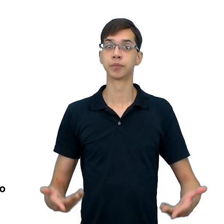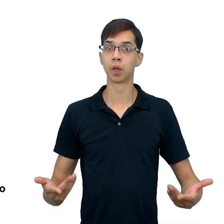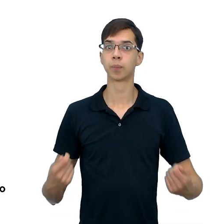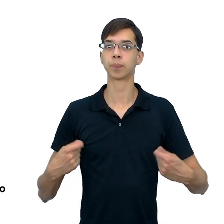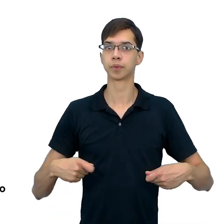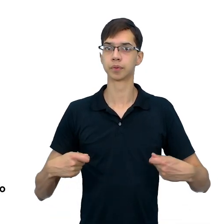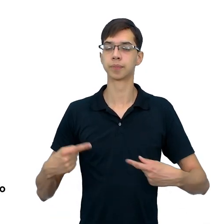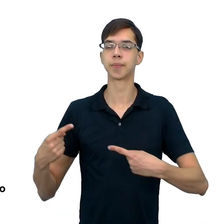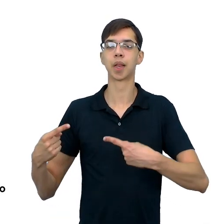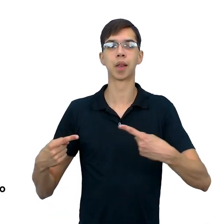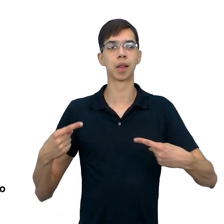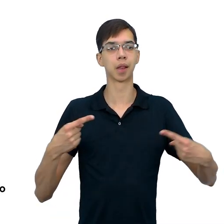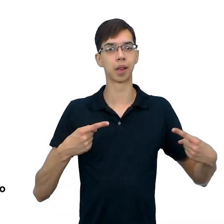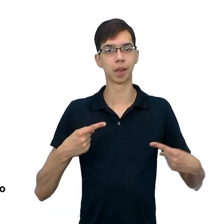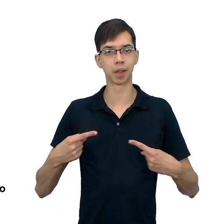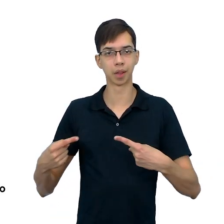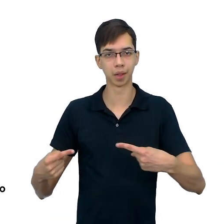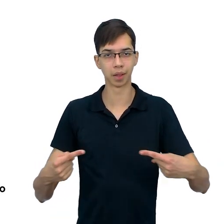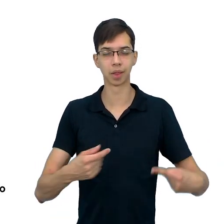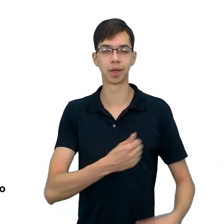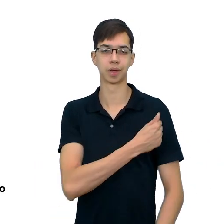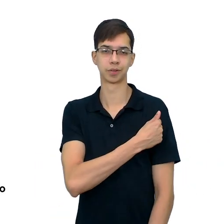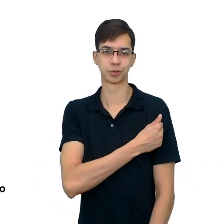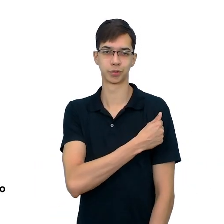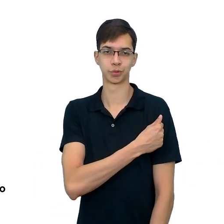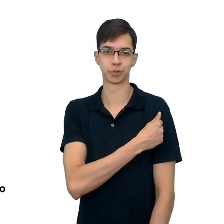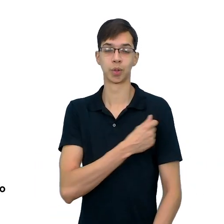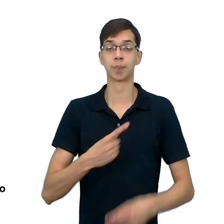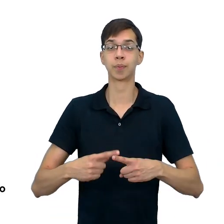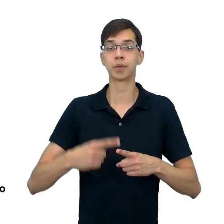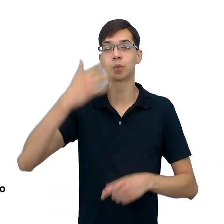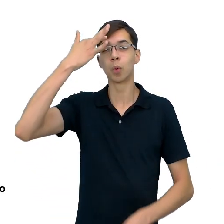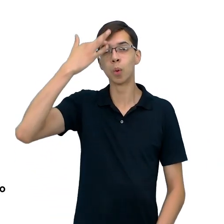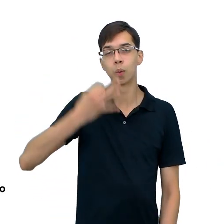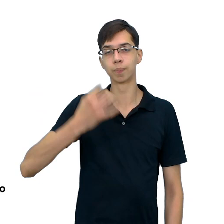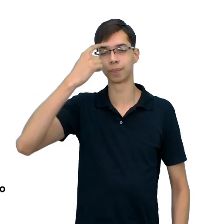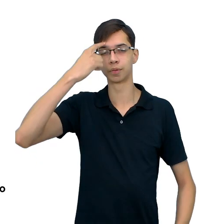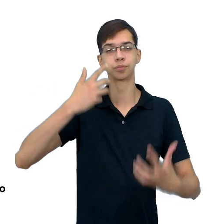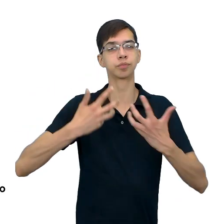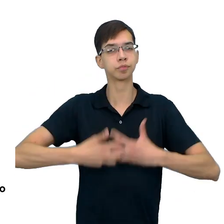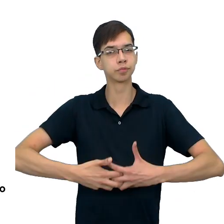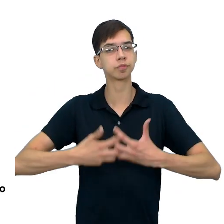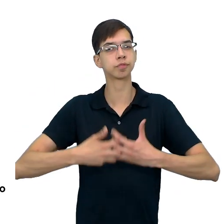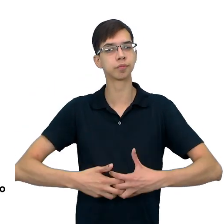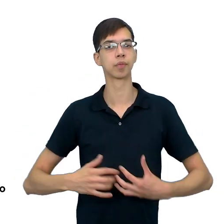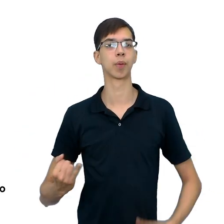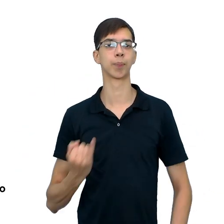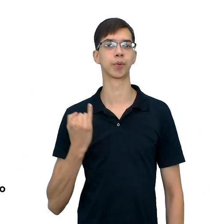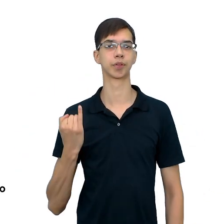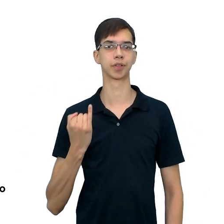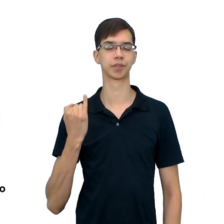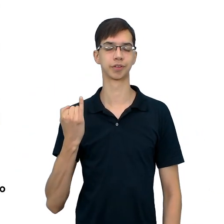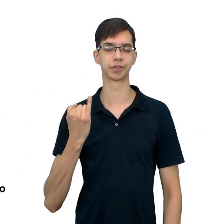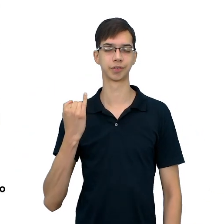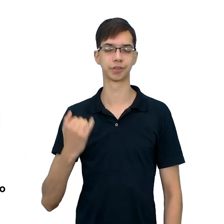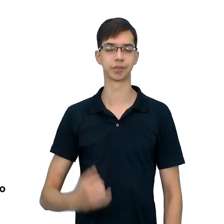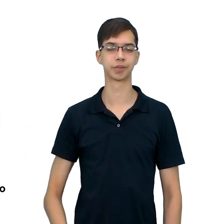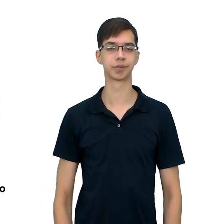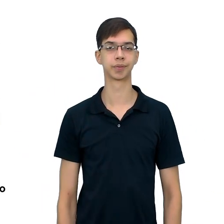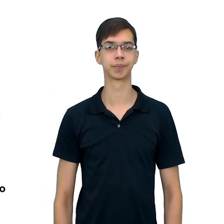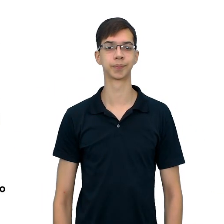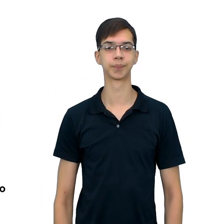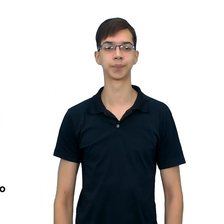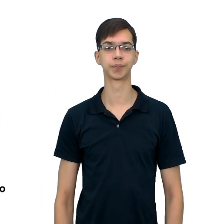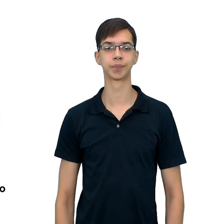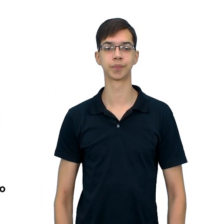com os alunos, fazer com que eles reflitam a partir da construção é muito importante. Aqui